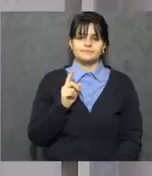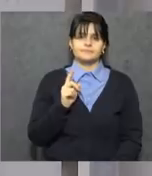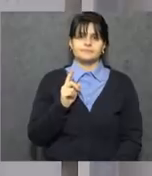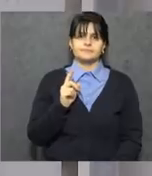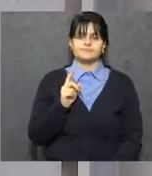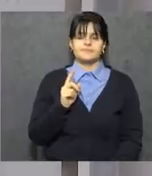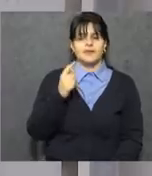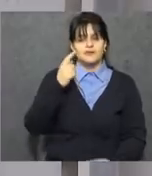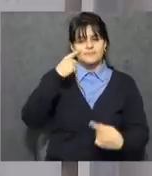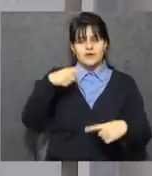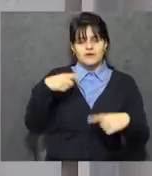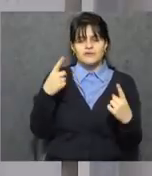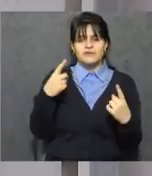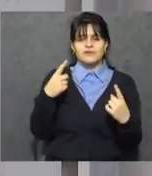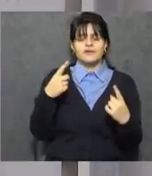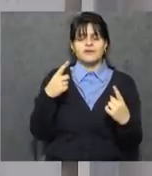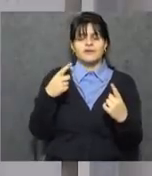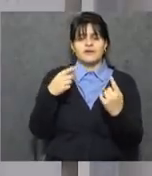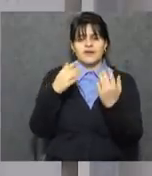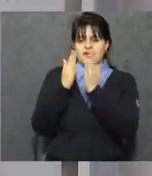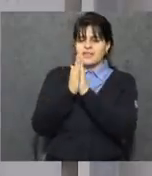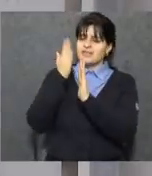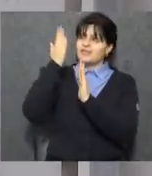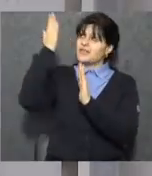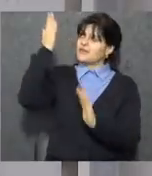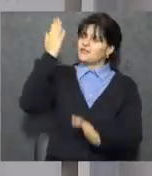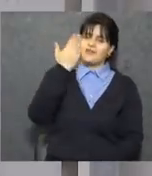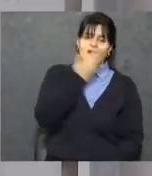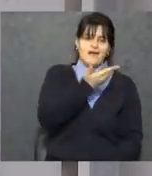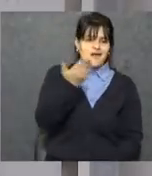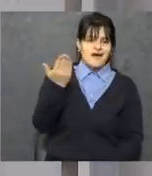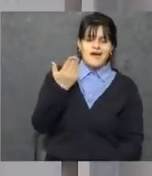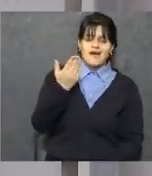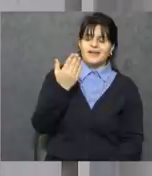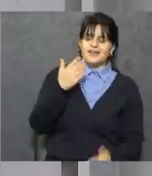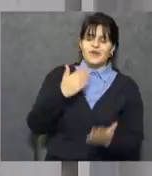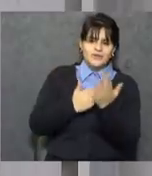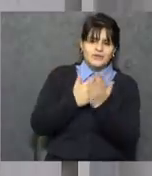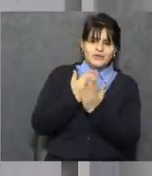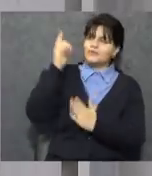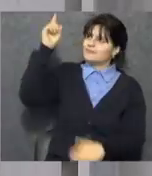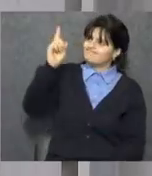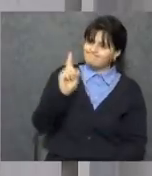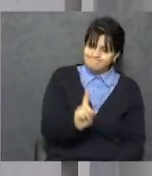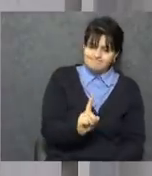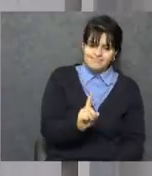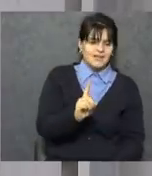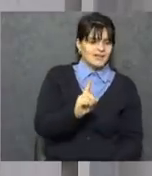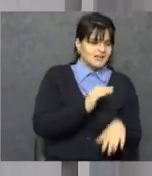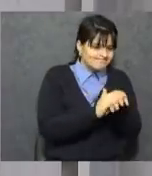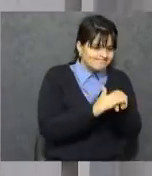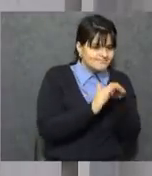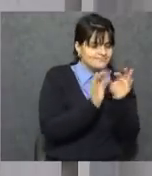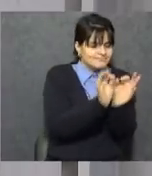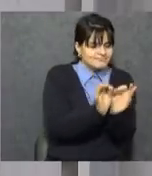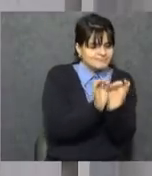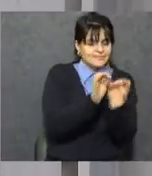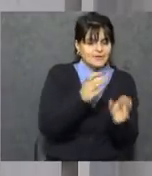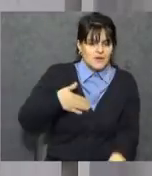Assegura-nos que Deus continua a vir ao nosso encontro com gestos de ternura e compaixão que fortalecem a